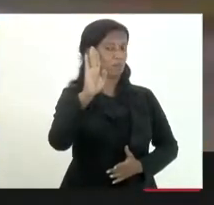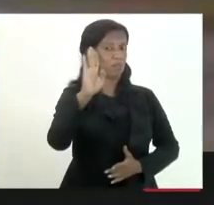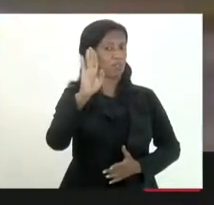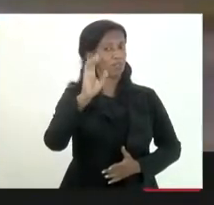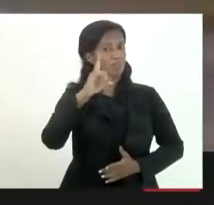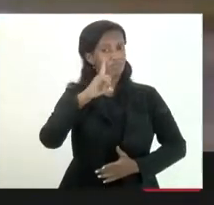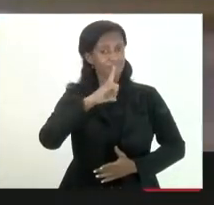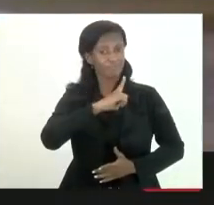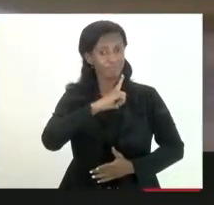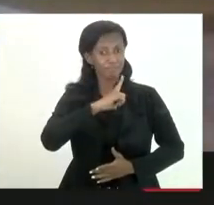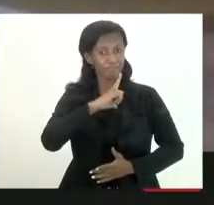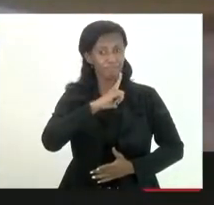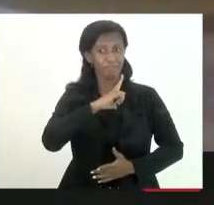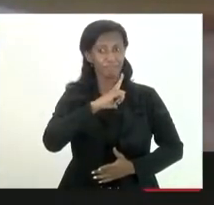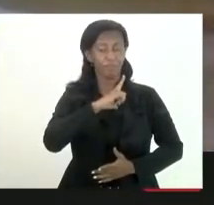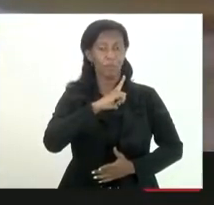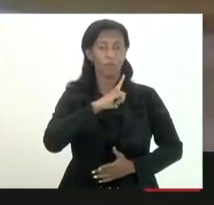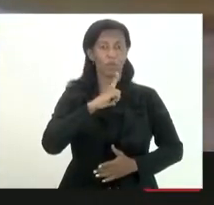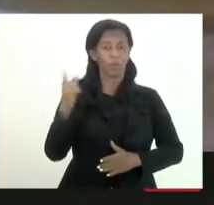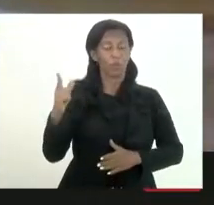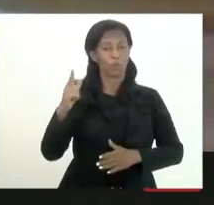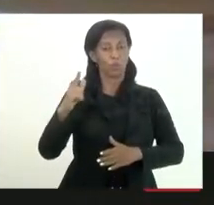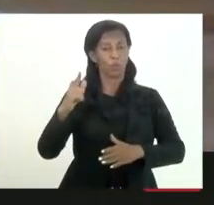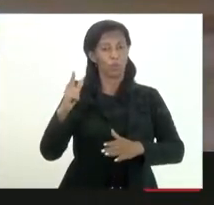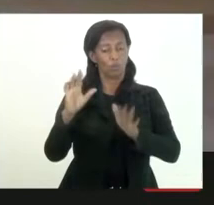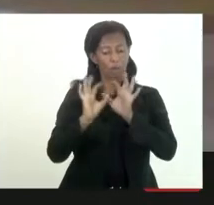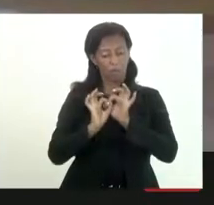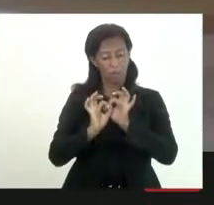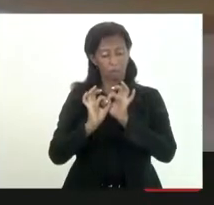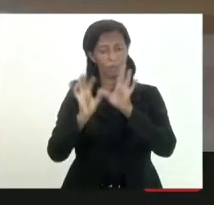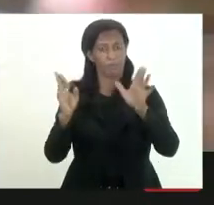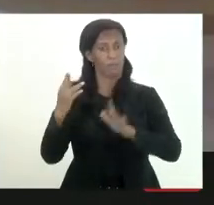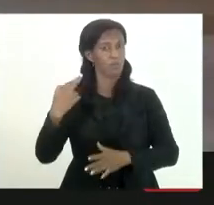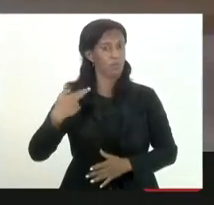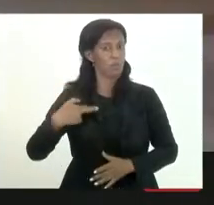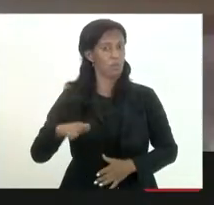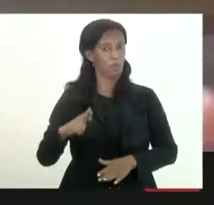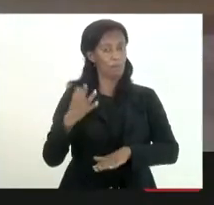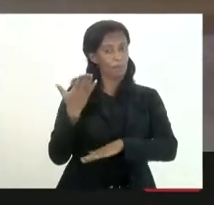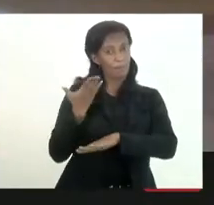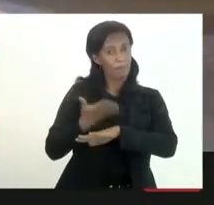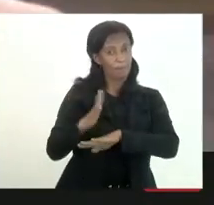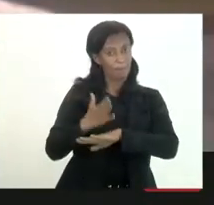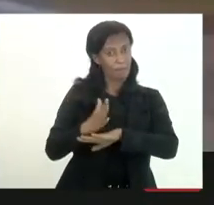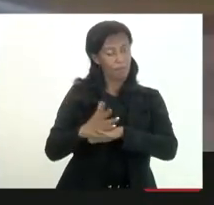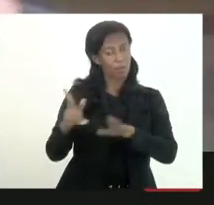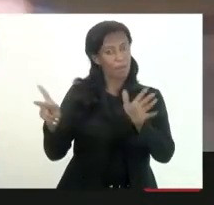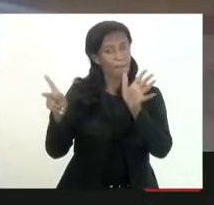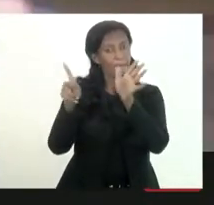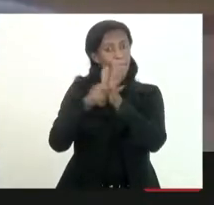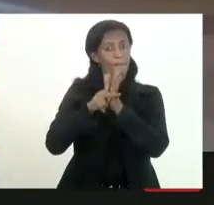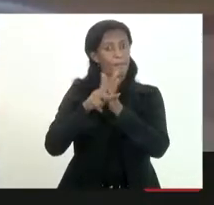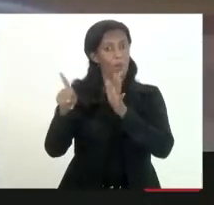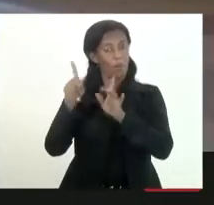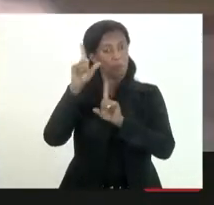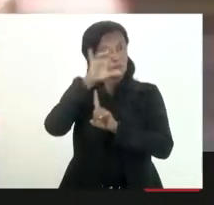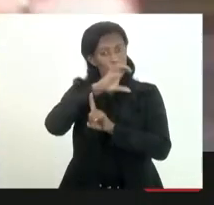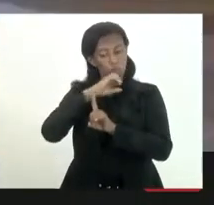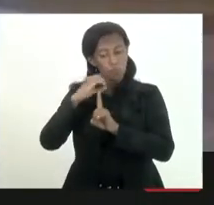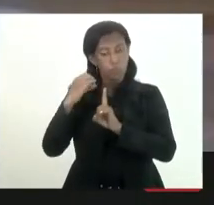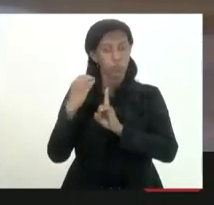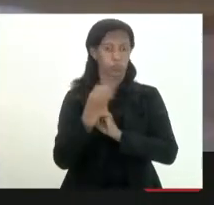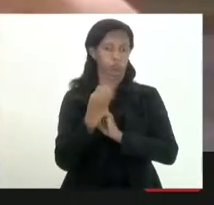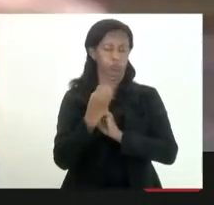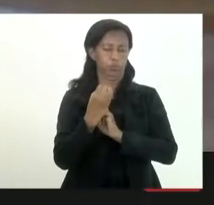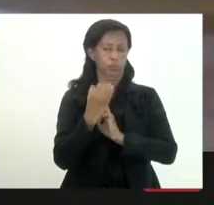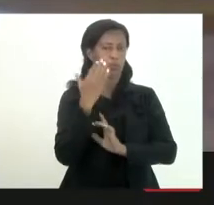permita o exercício dessa liberdade religiosa e a prática dos seus cultos. Então, eu entendo fundamental